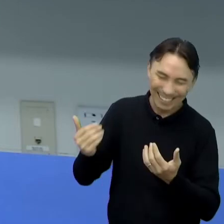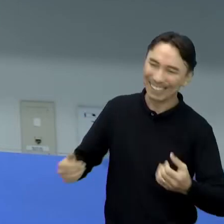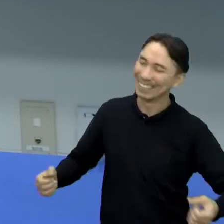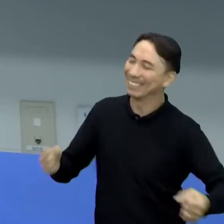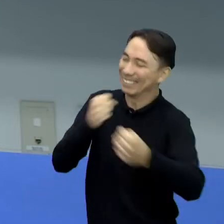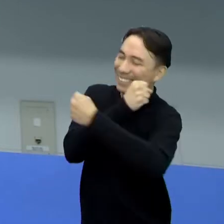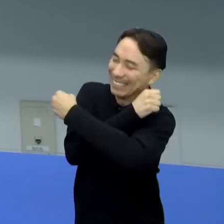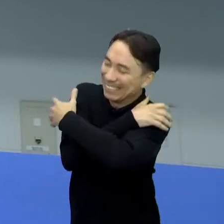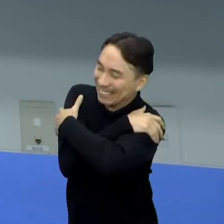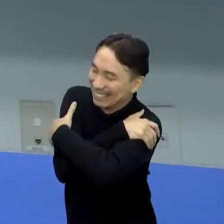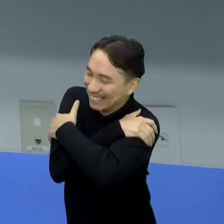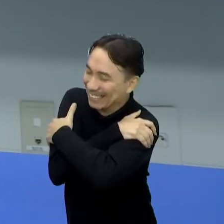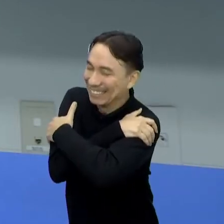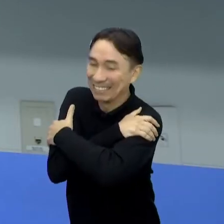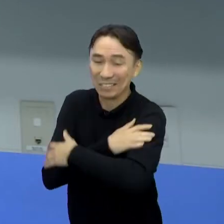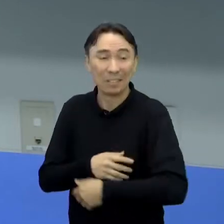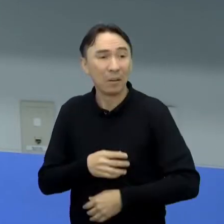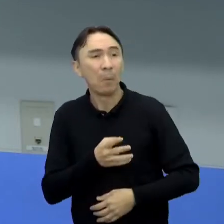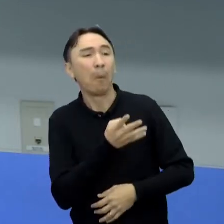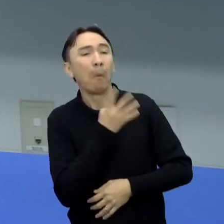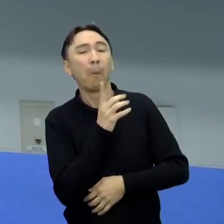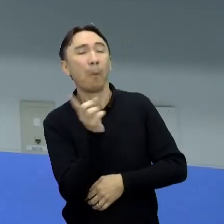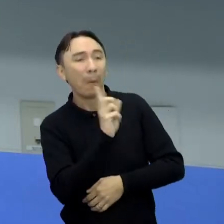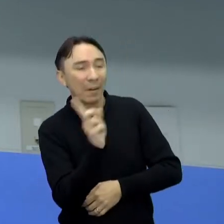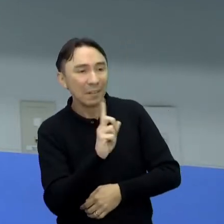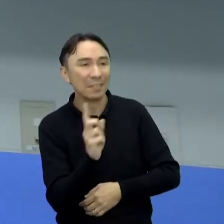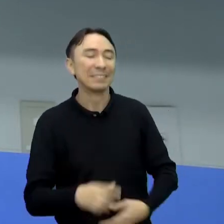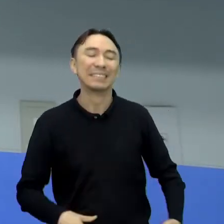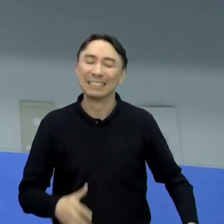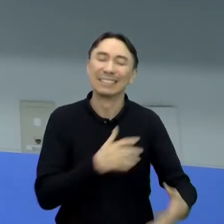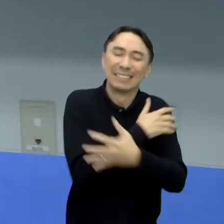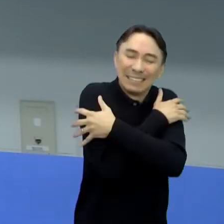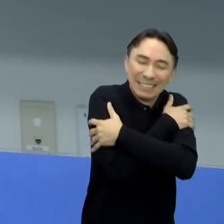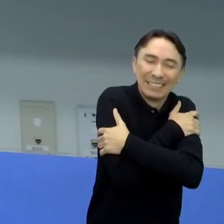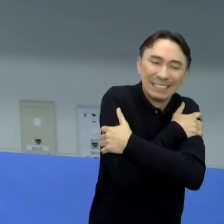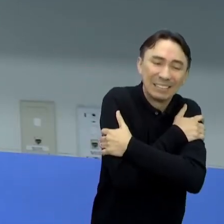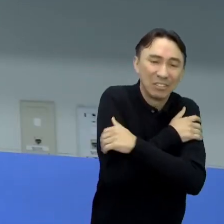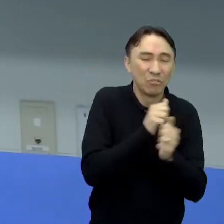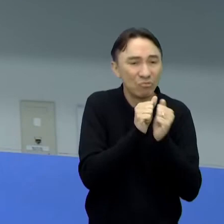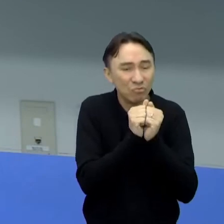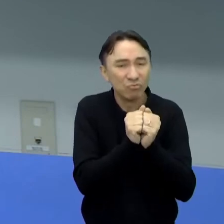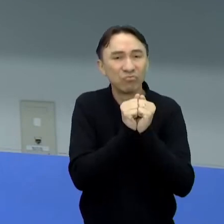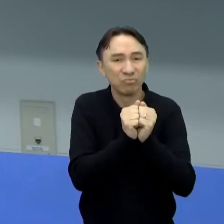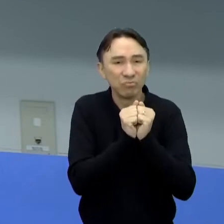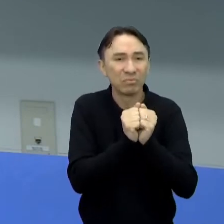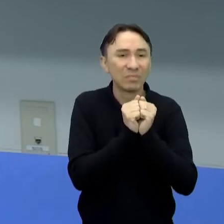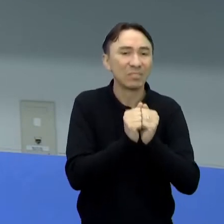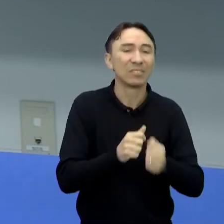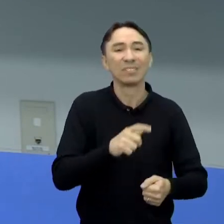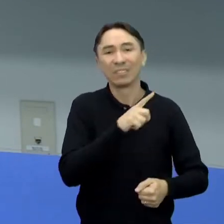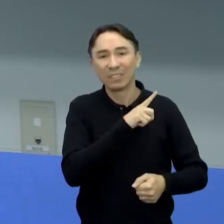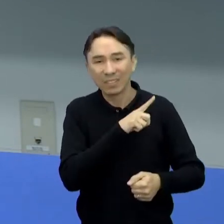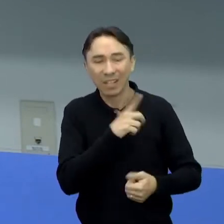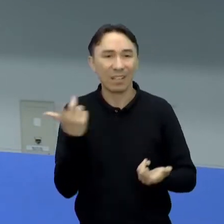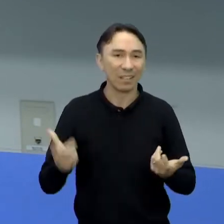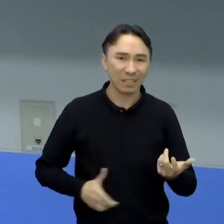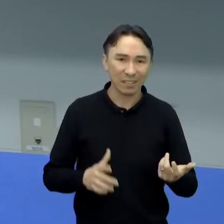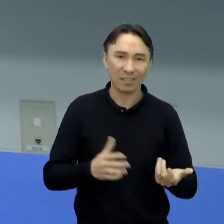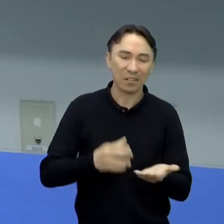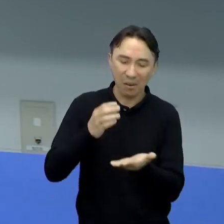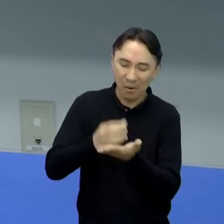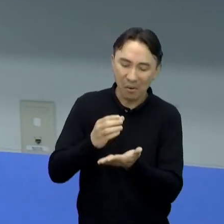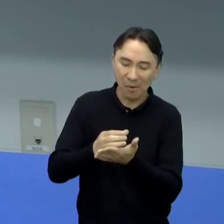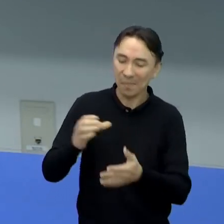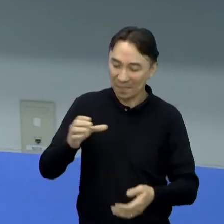Estranhos se tocam, comemoram juntos, compartilham do mesmo copo, do